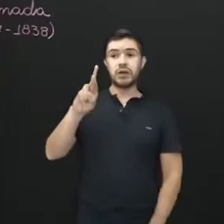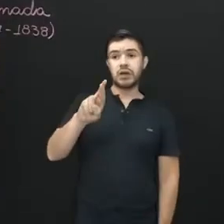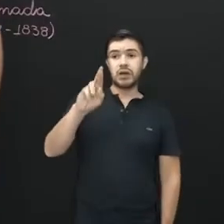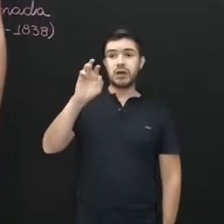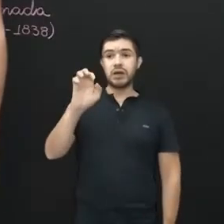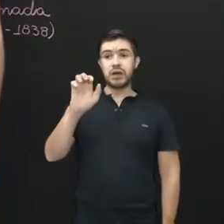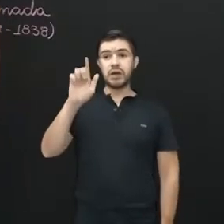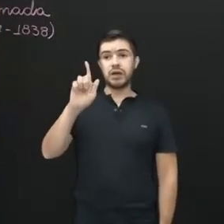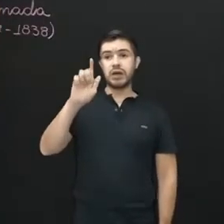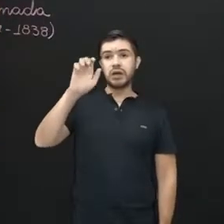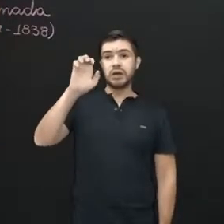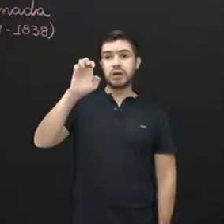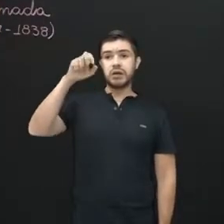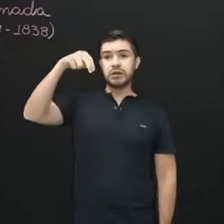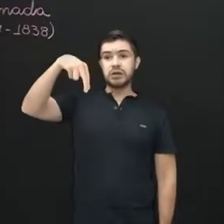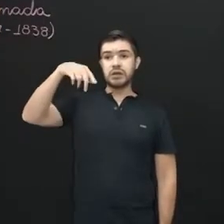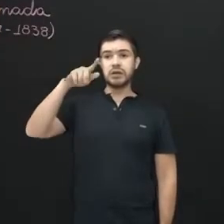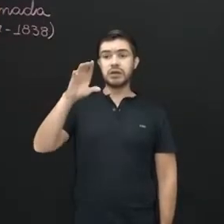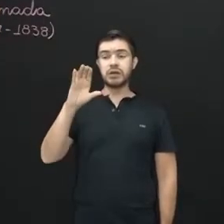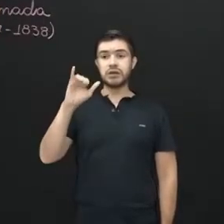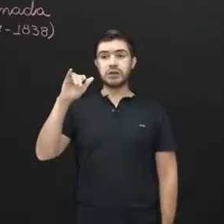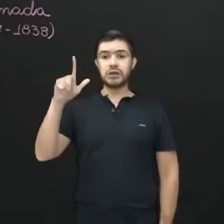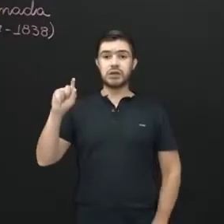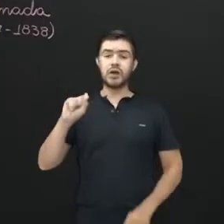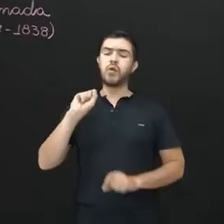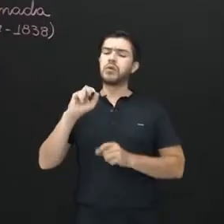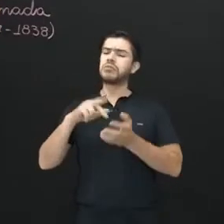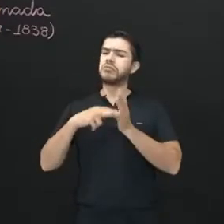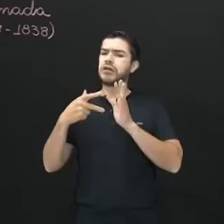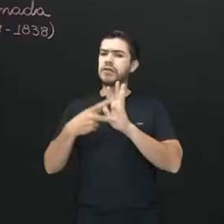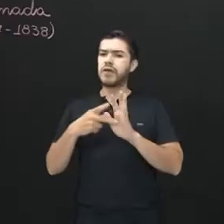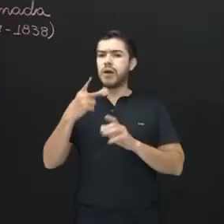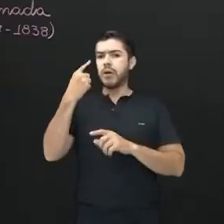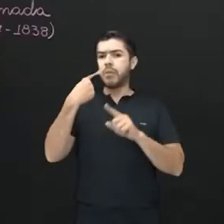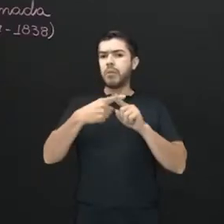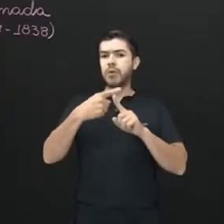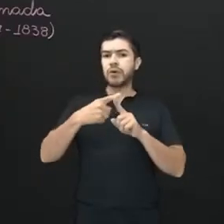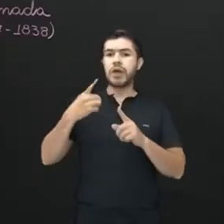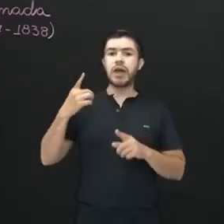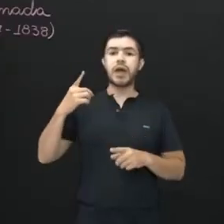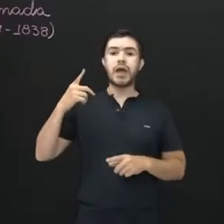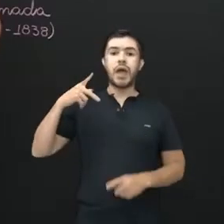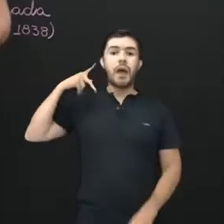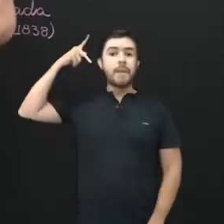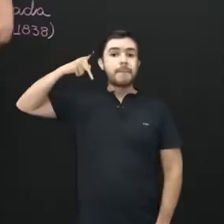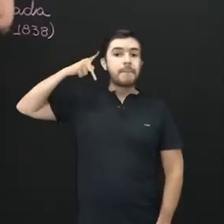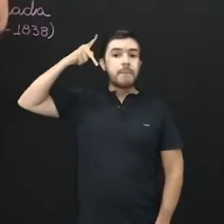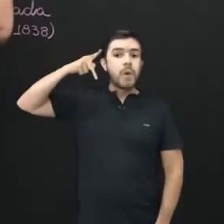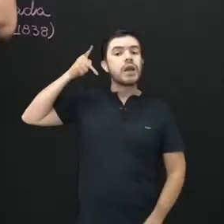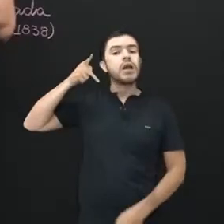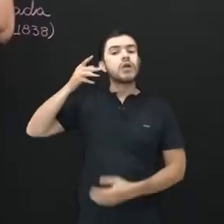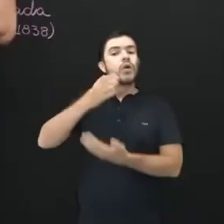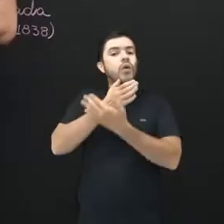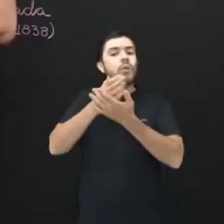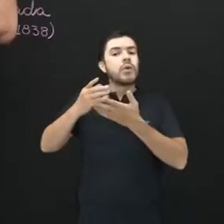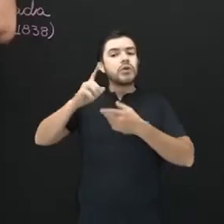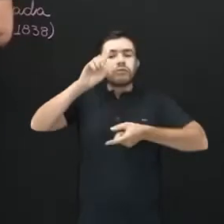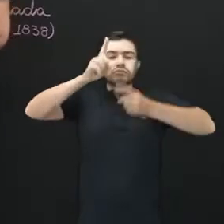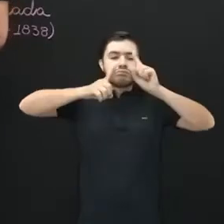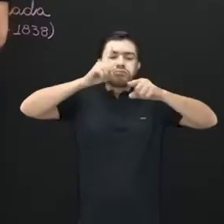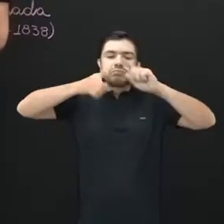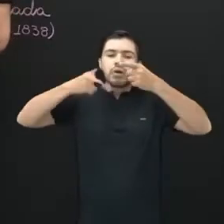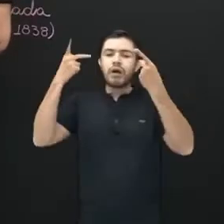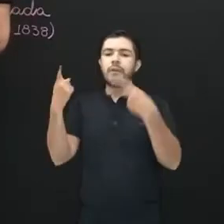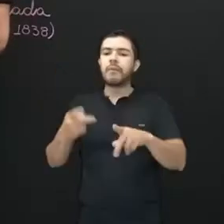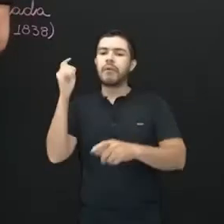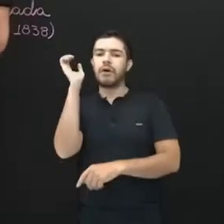por regentes, por políticos de forma temporária, porque o herdeiro do imperador era uma criança. A principal marca do